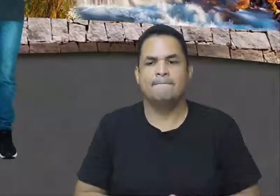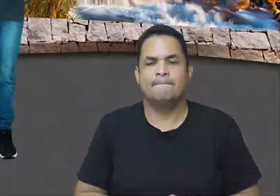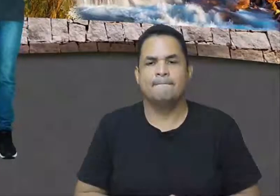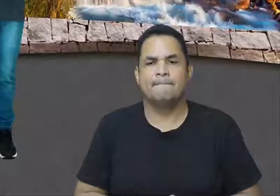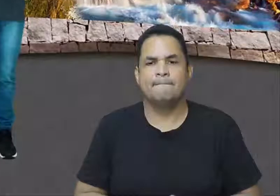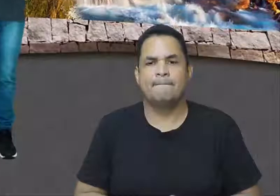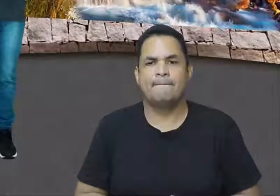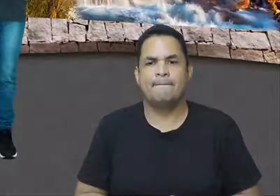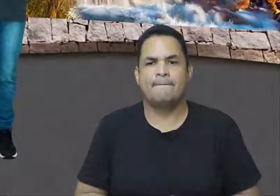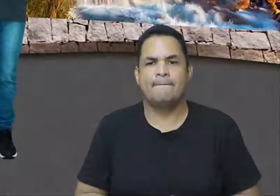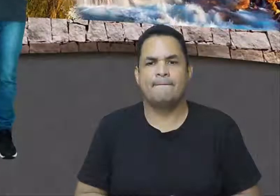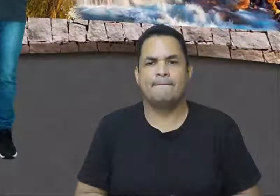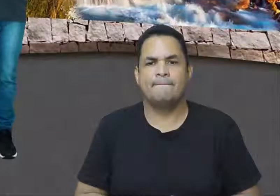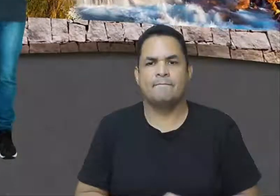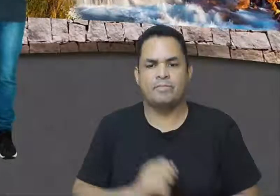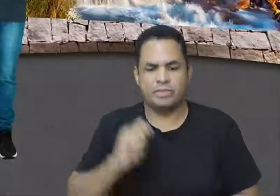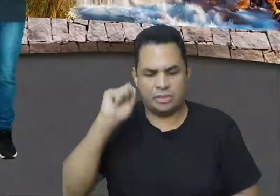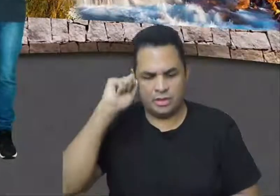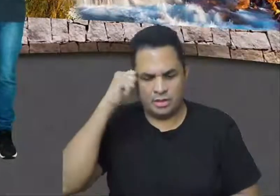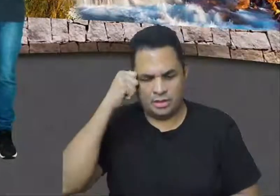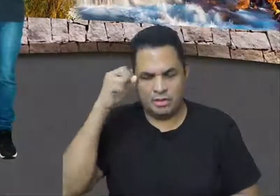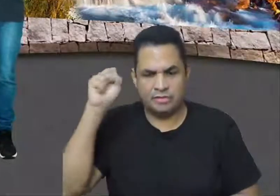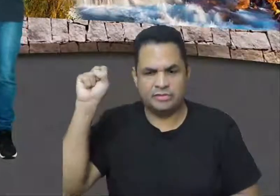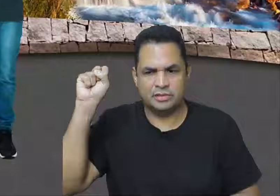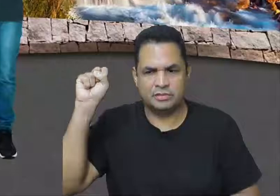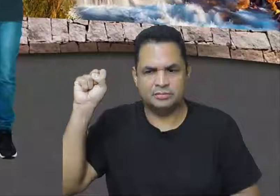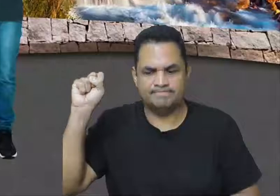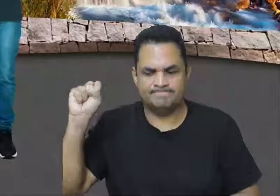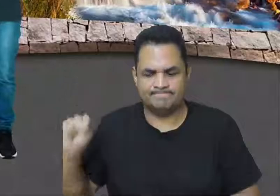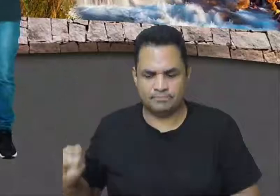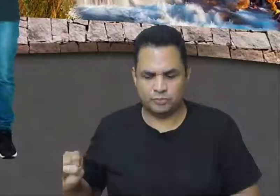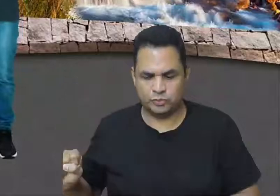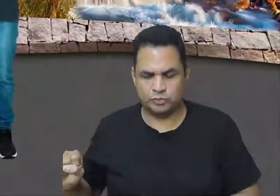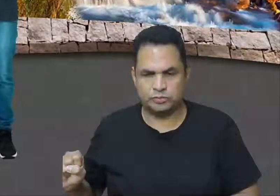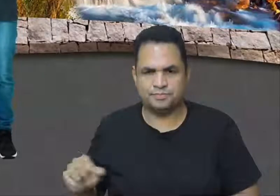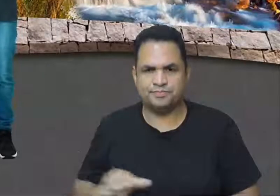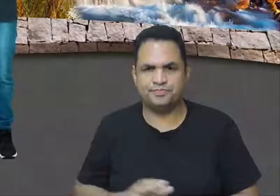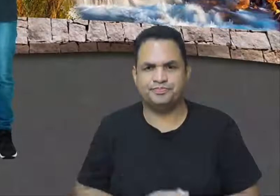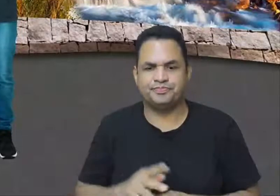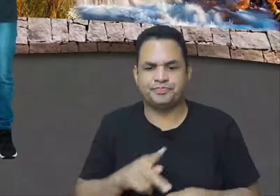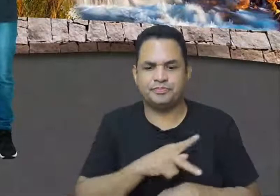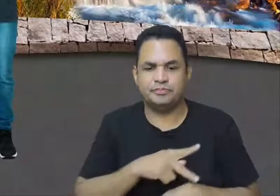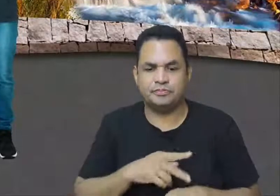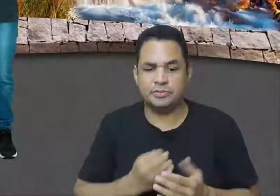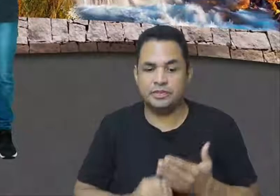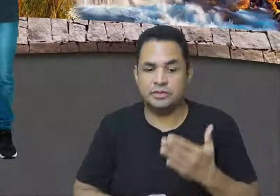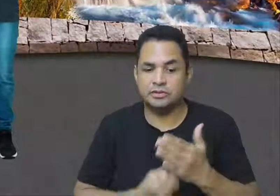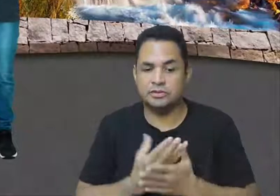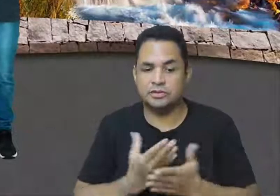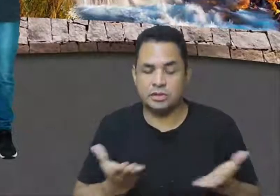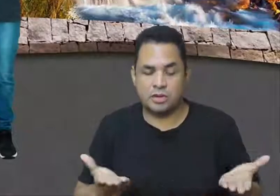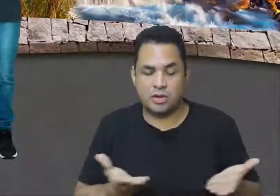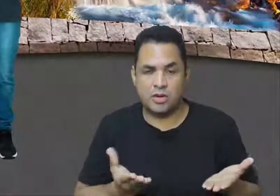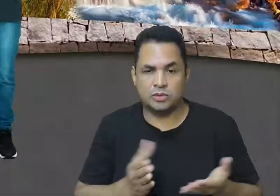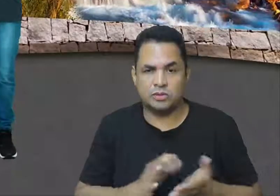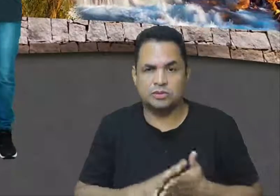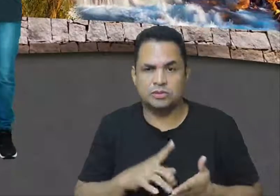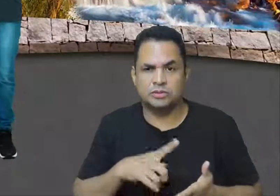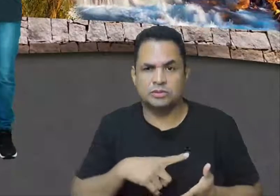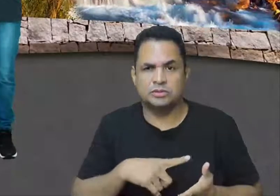A África do Sul é um país emergente como o Brasil, que tem uma